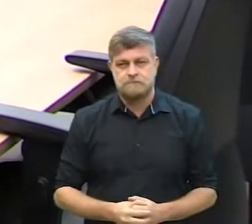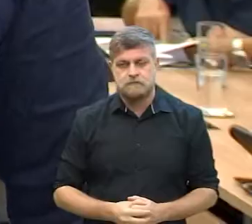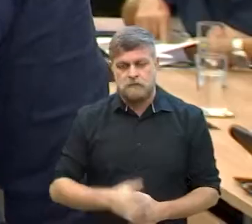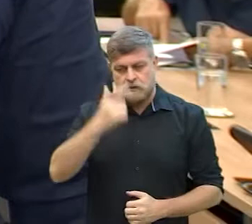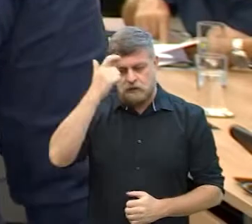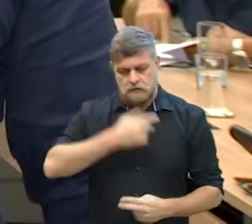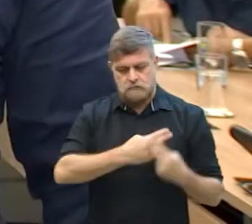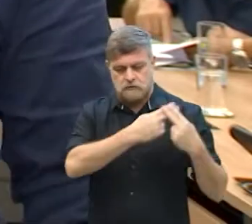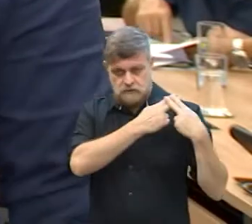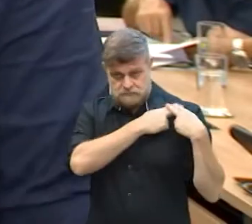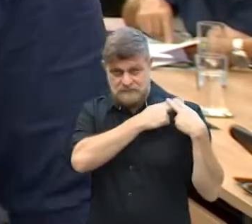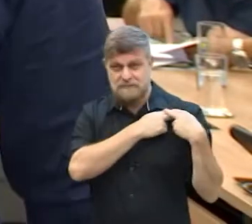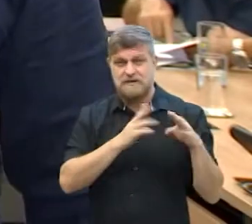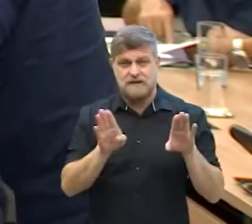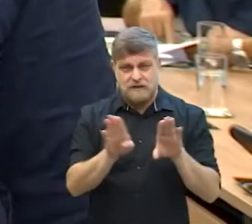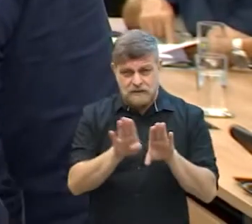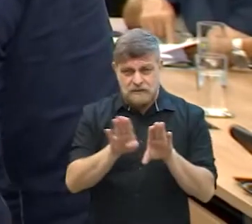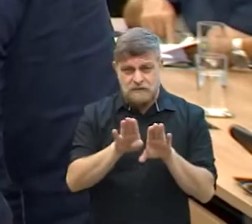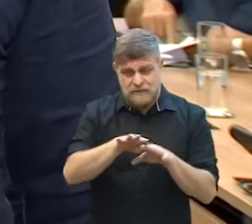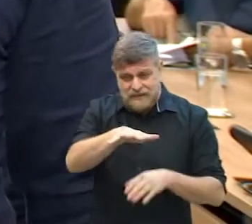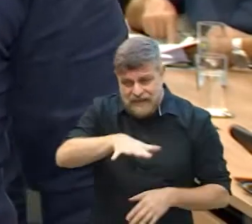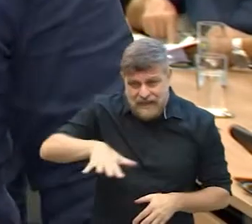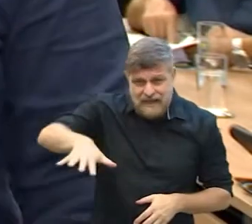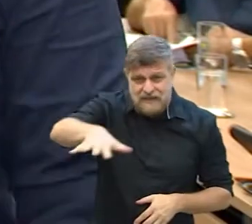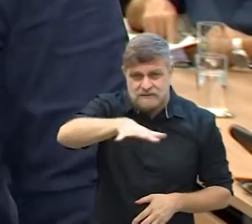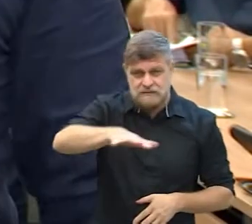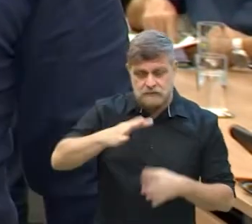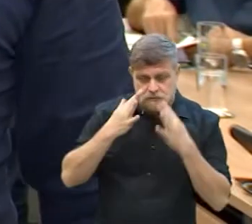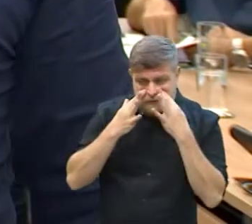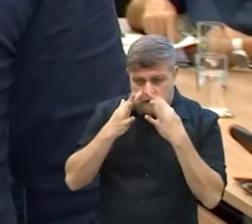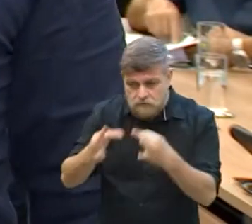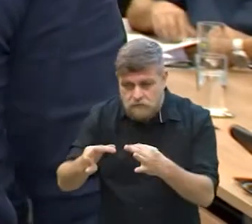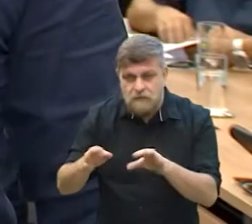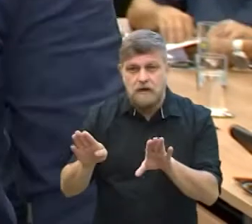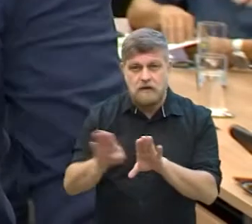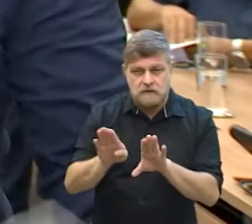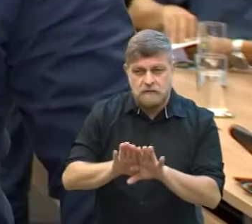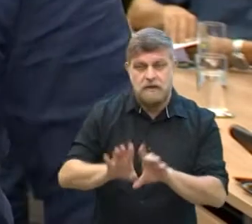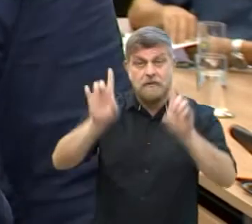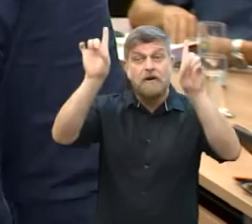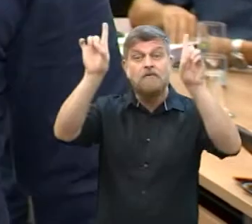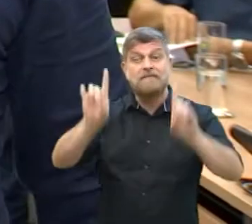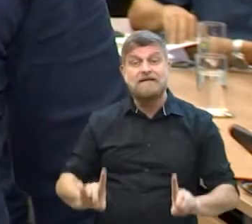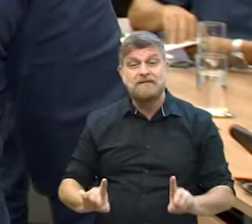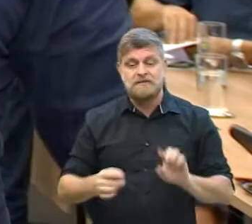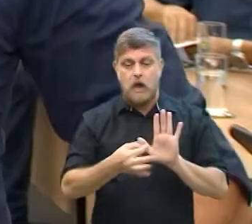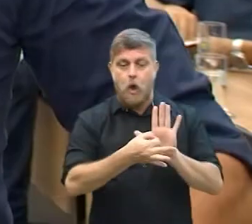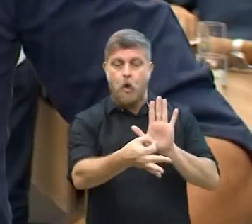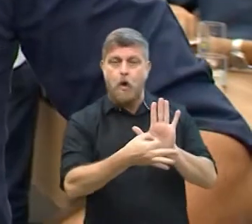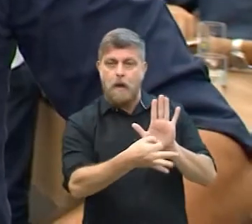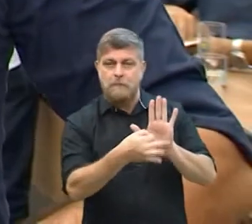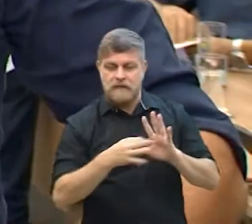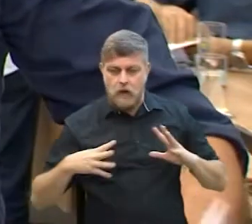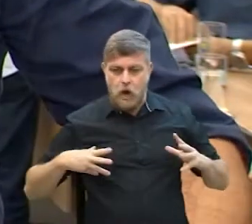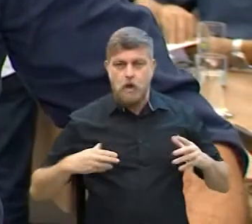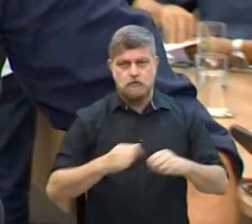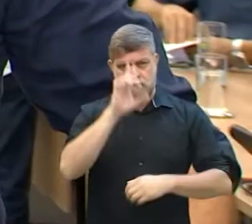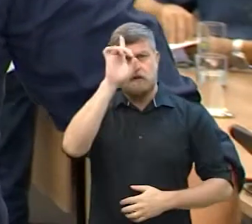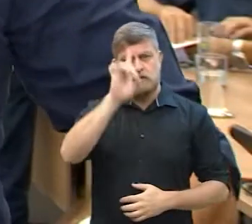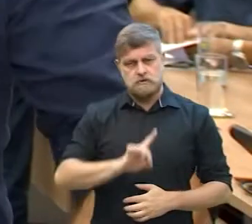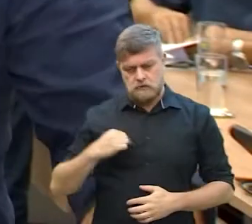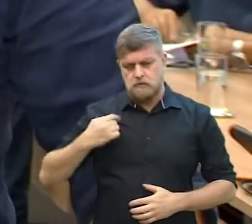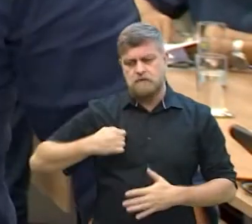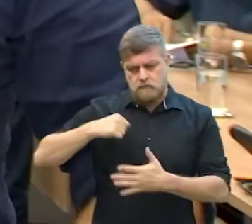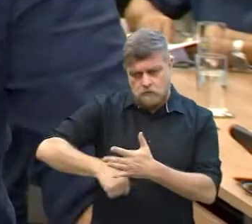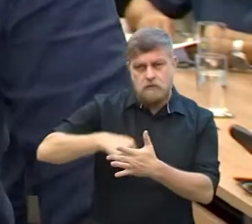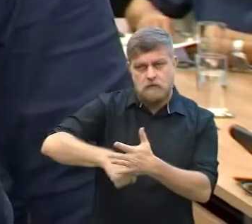comissão. A gente está assumindo também essa comissão para poder estar chamando eles também para tudo que for